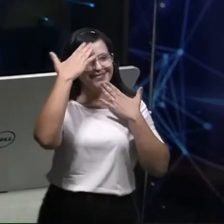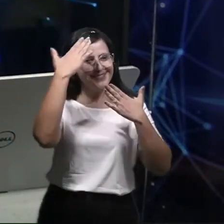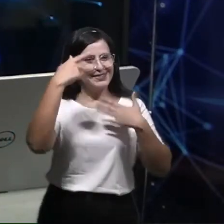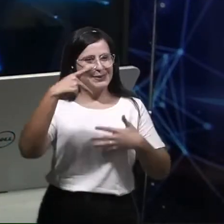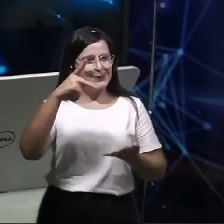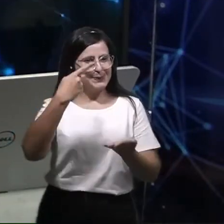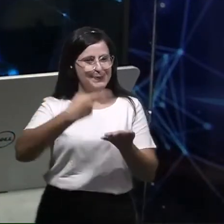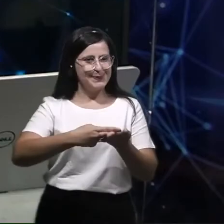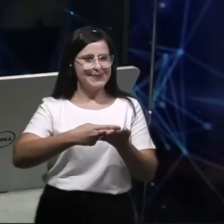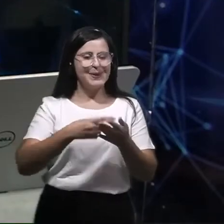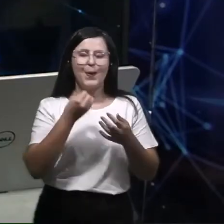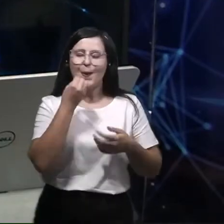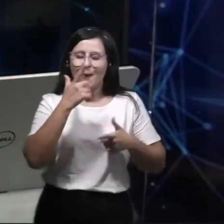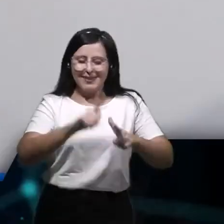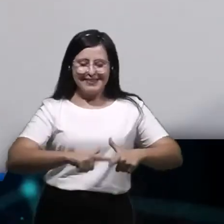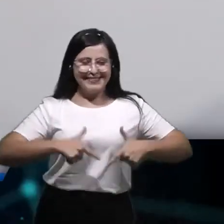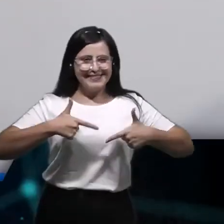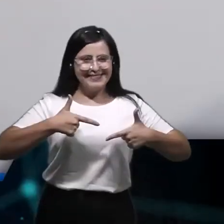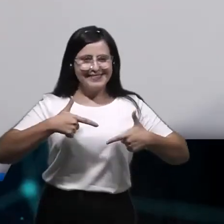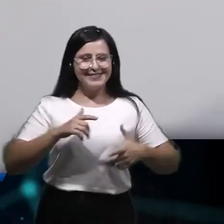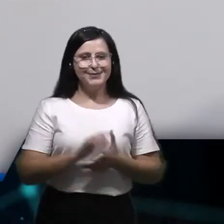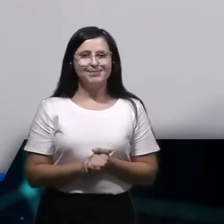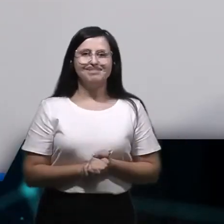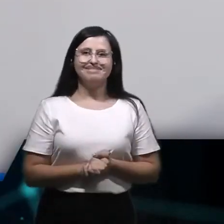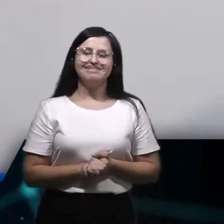presença e desejando boa sorte no pleito.